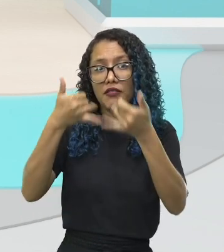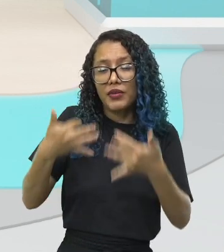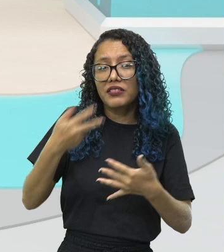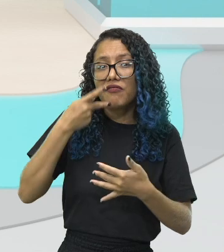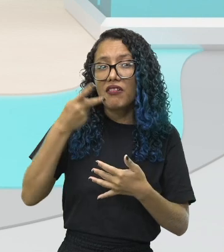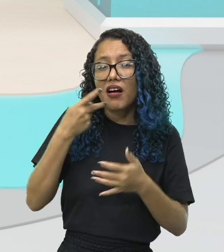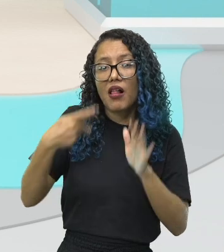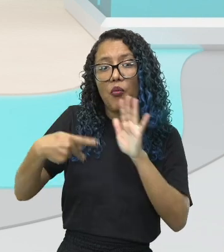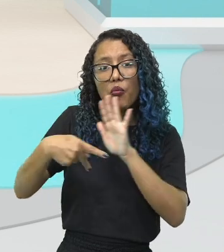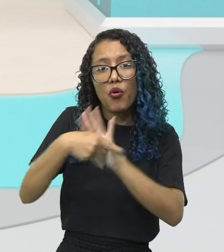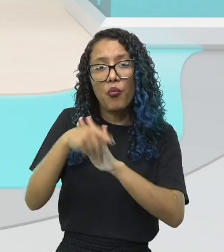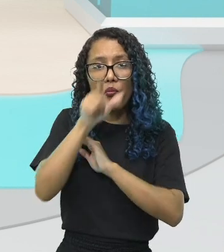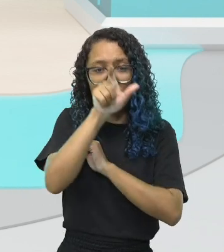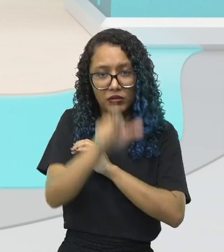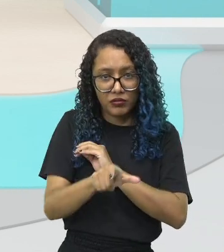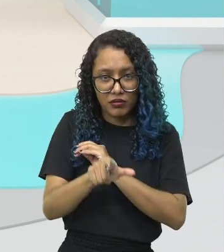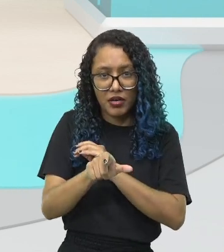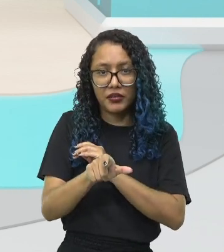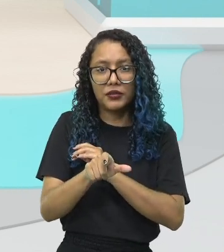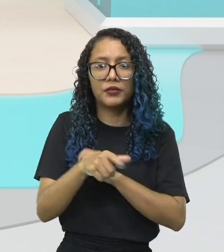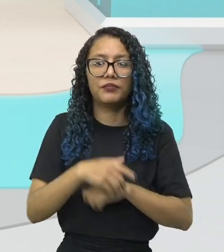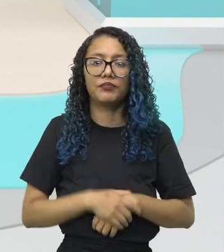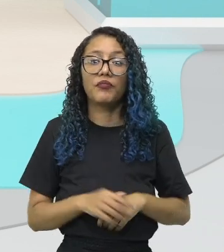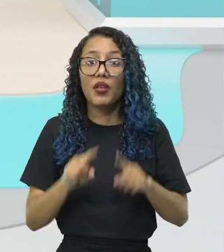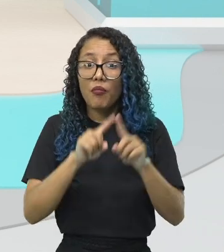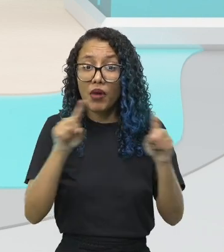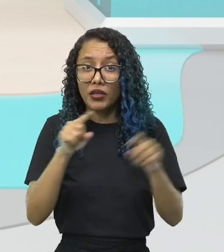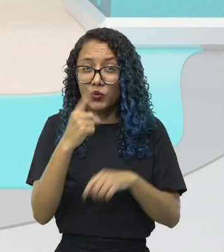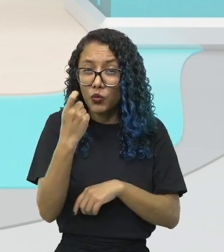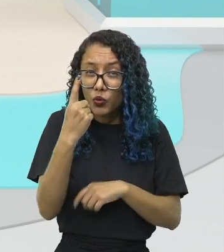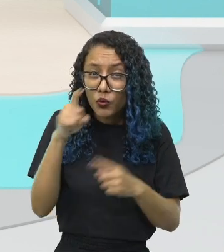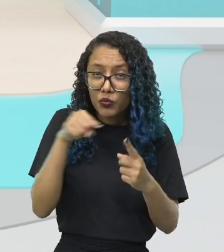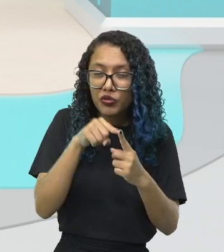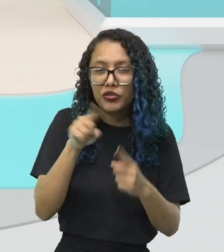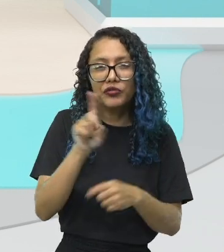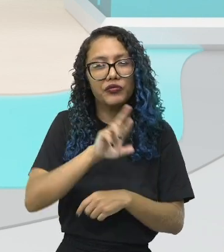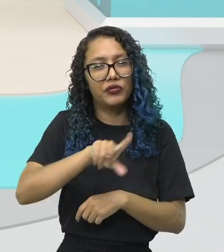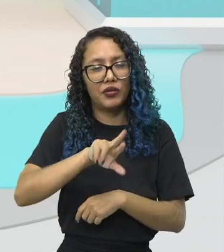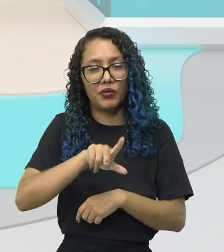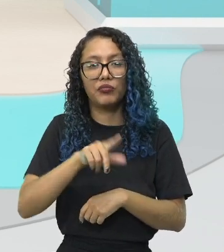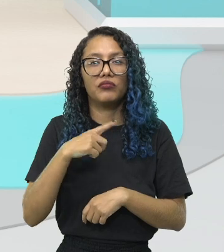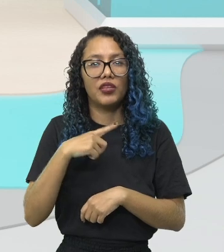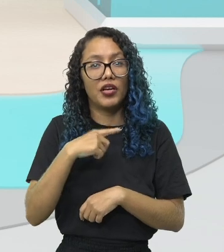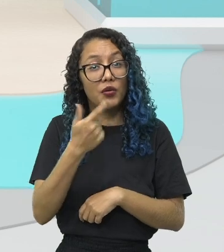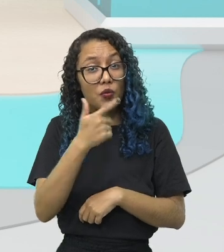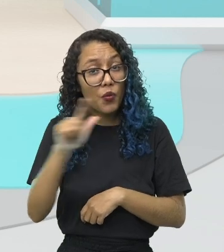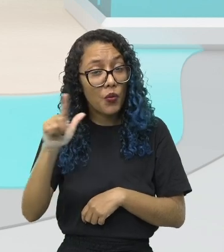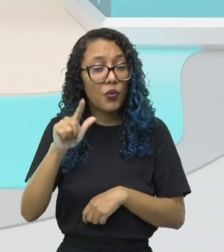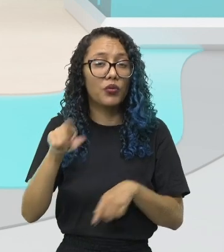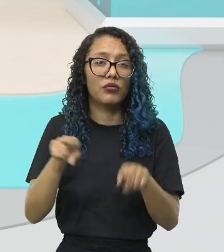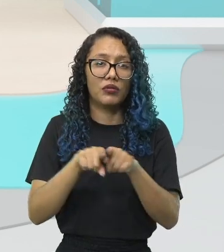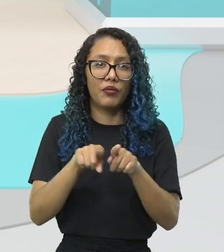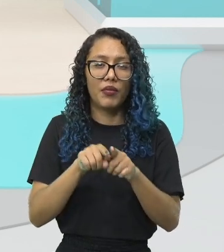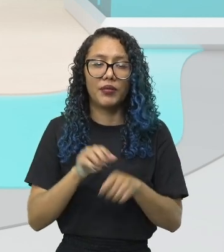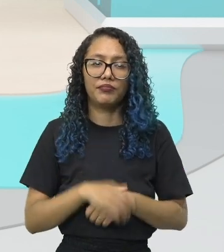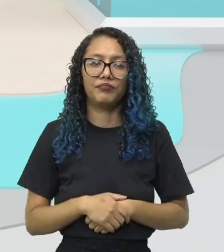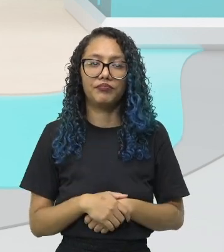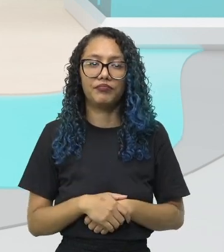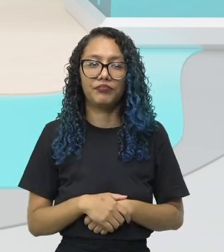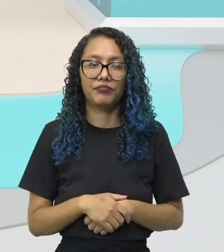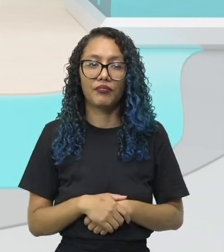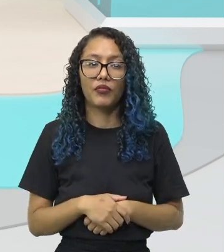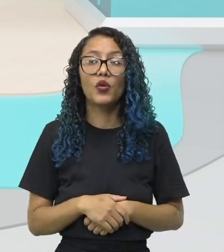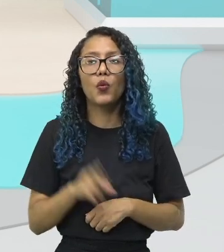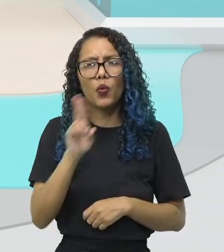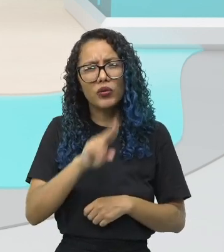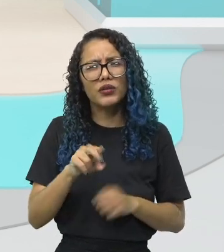minha única função. Realmente, né? O travessão a gente conhece bastante como a fala do personagem, porém o